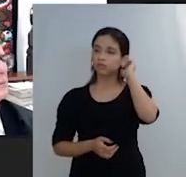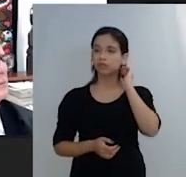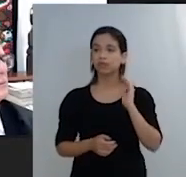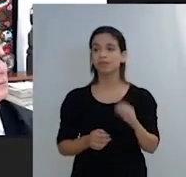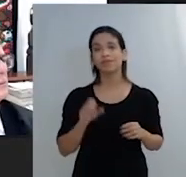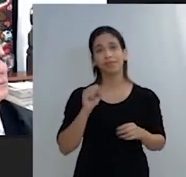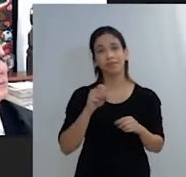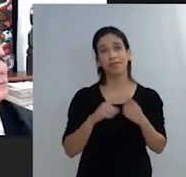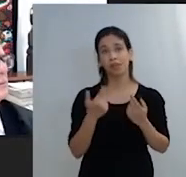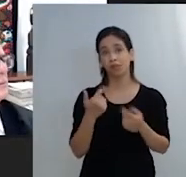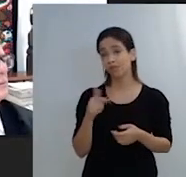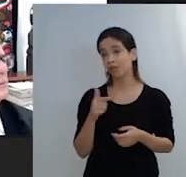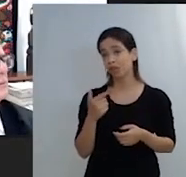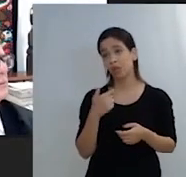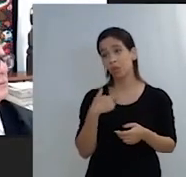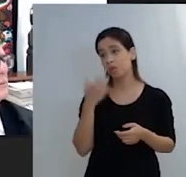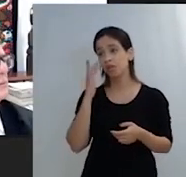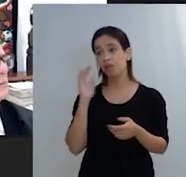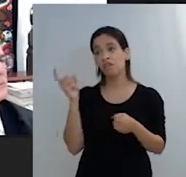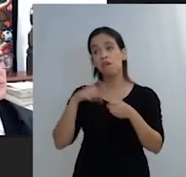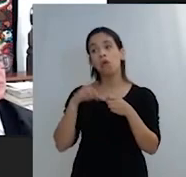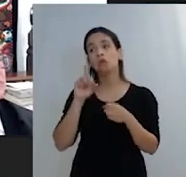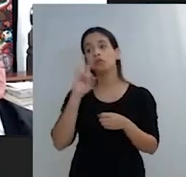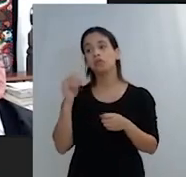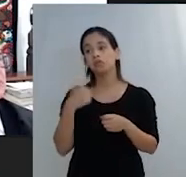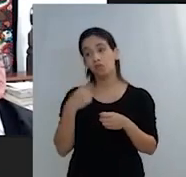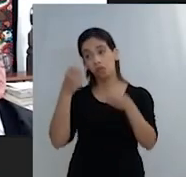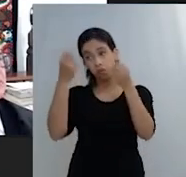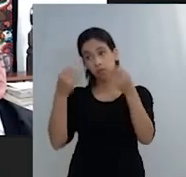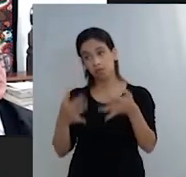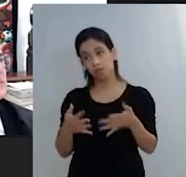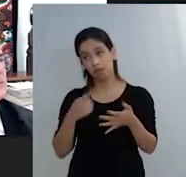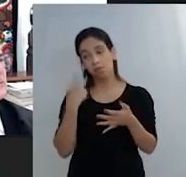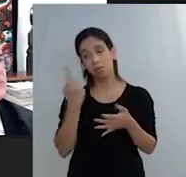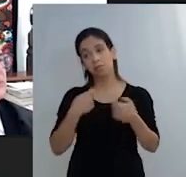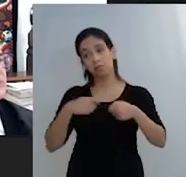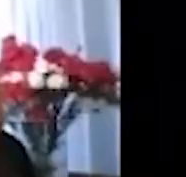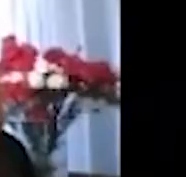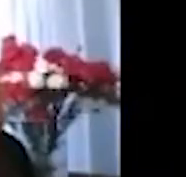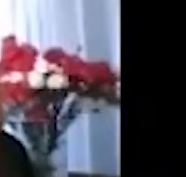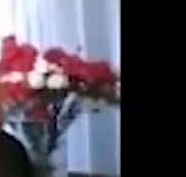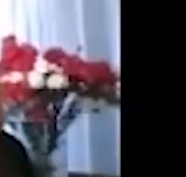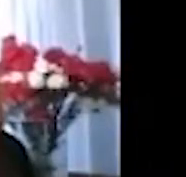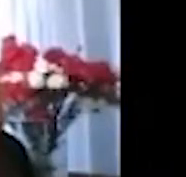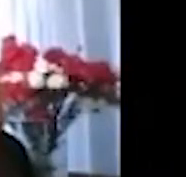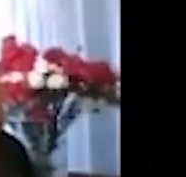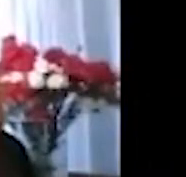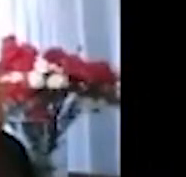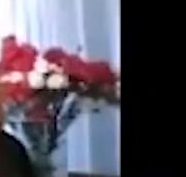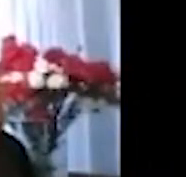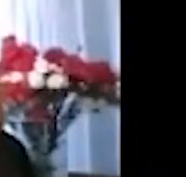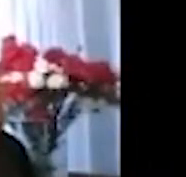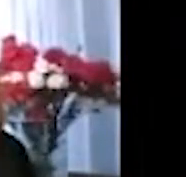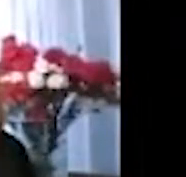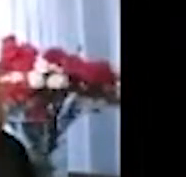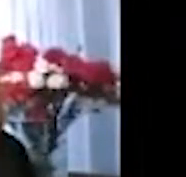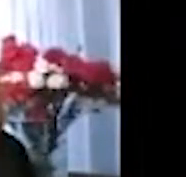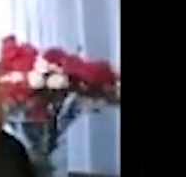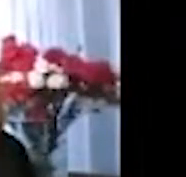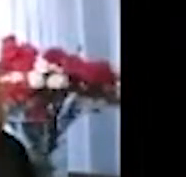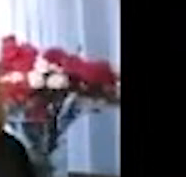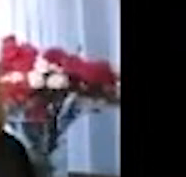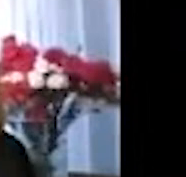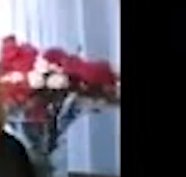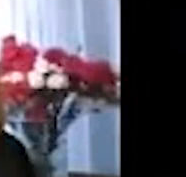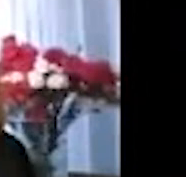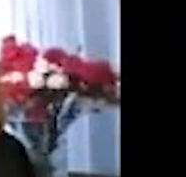Magistrados alegou então na Corte Especial que o montante já estava previsto no planejamento orçamentário e que representava apenas